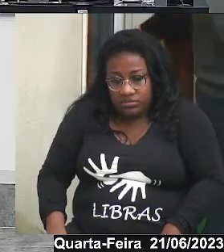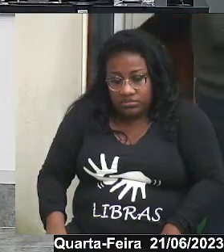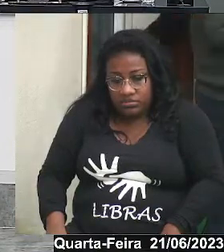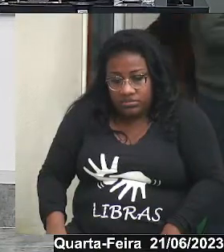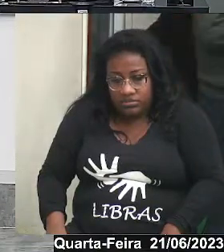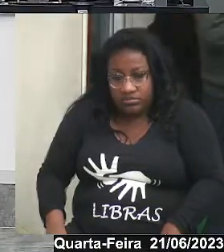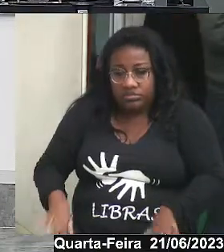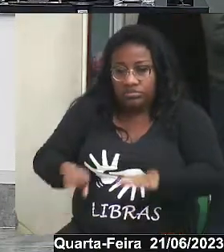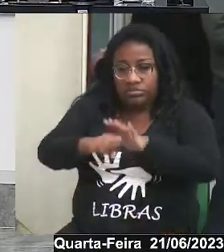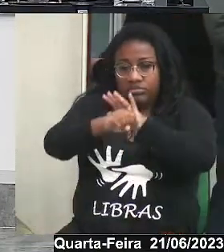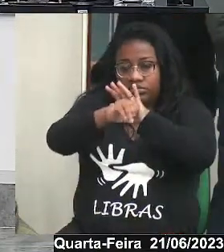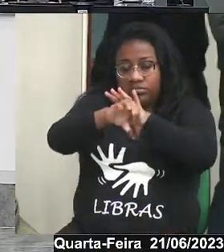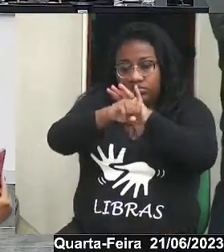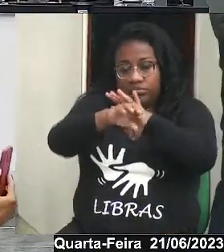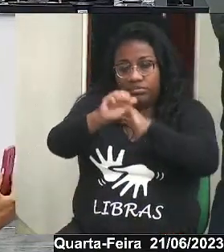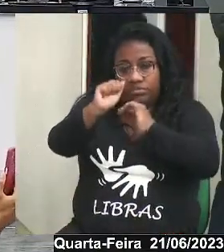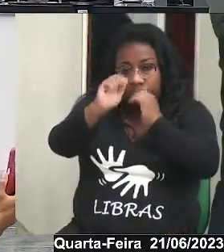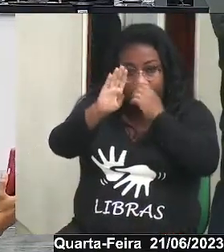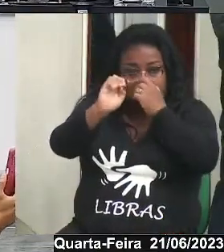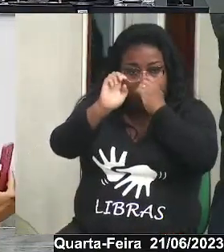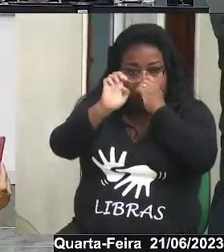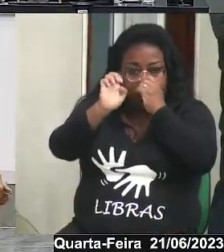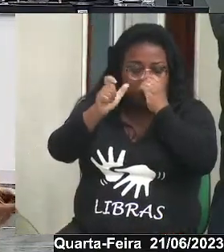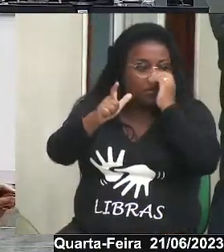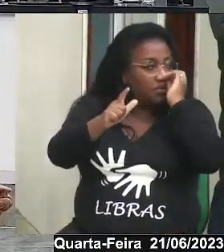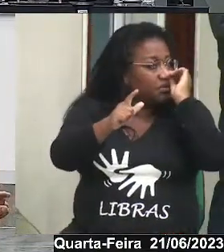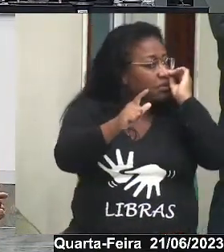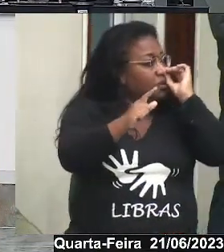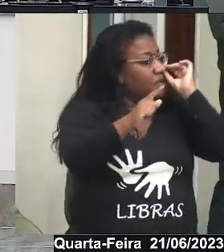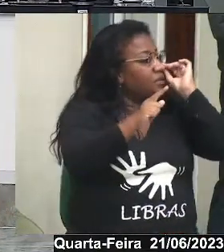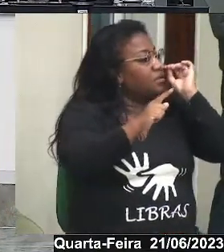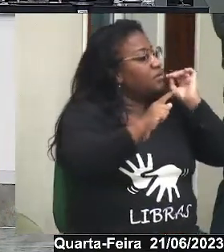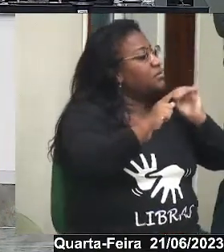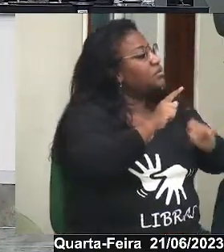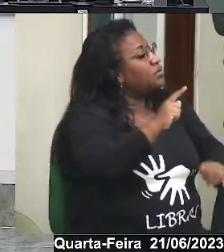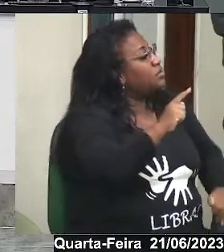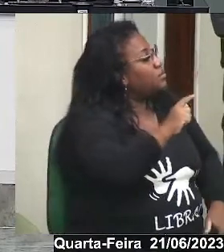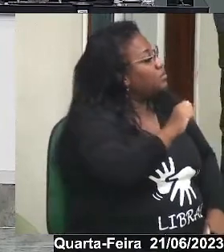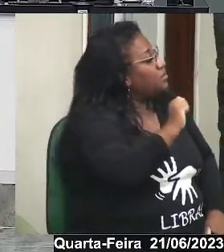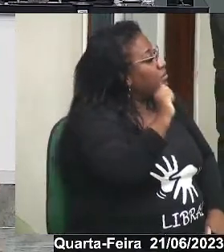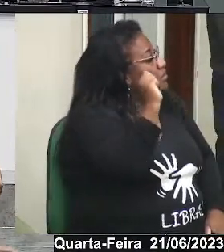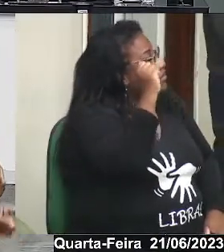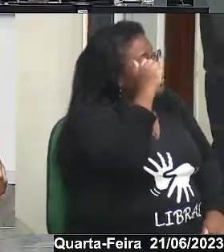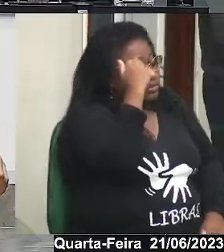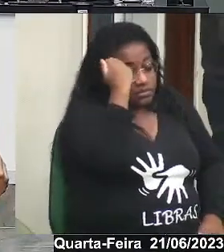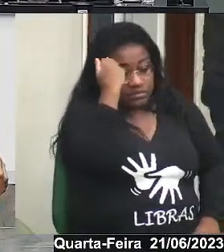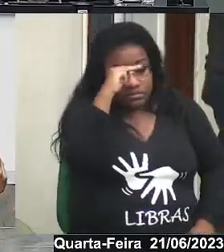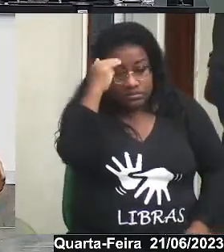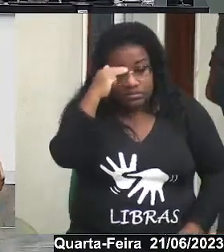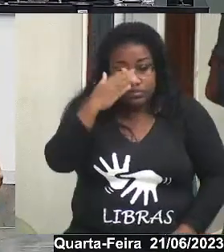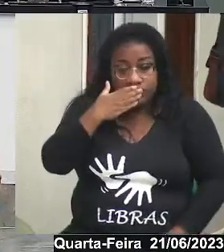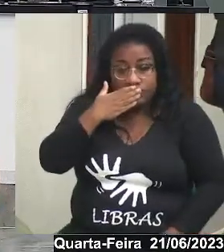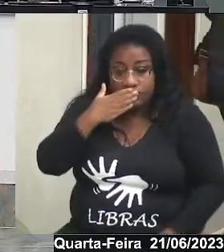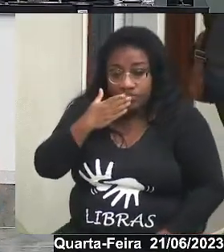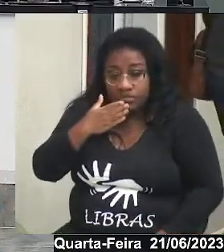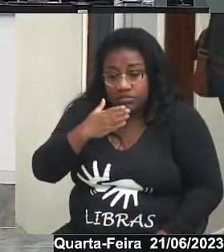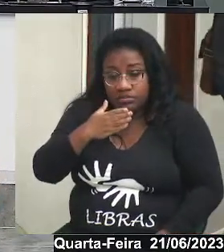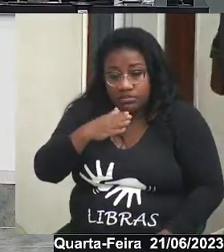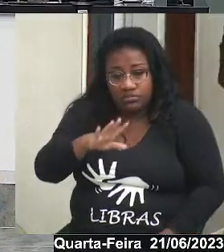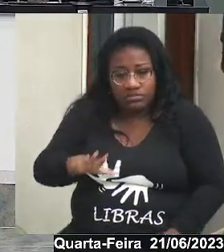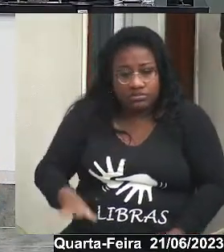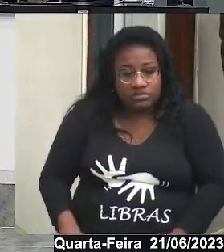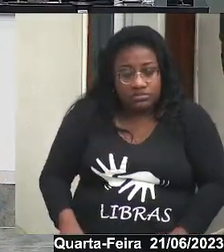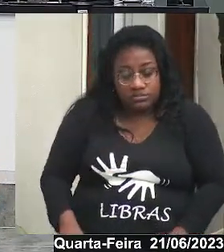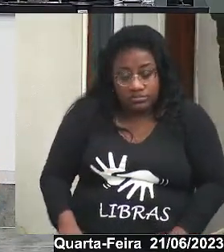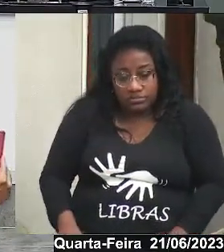As indicações do vereador Abel estão em discussão. Com a palavra, vereador Abel. Senhor presidente,